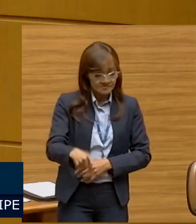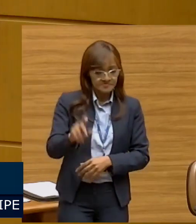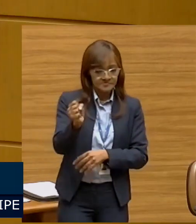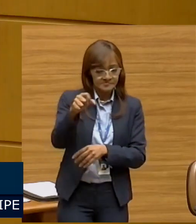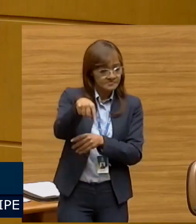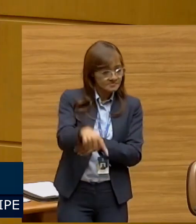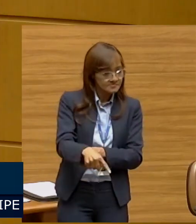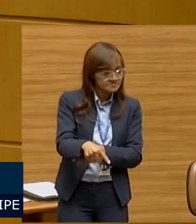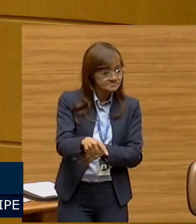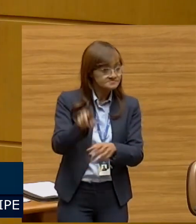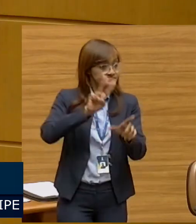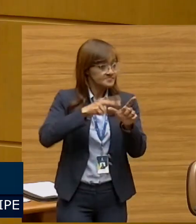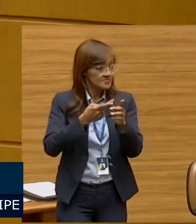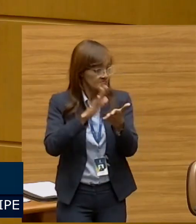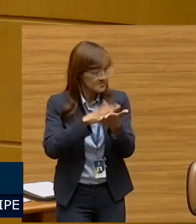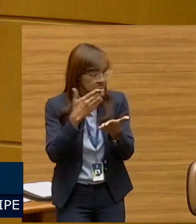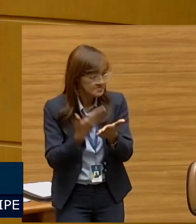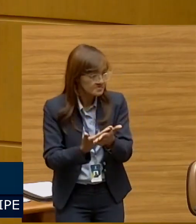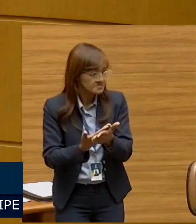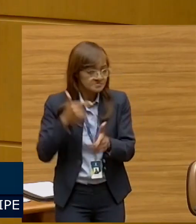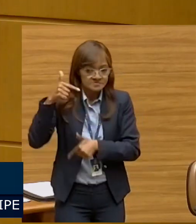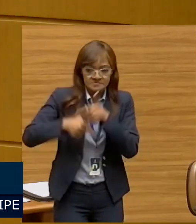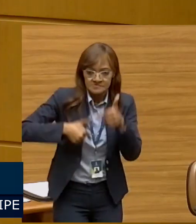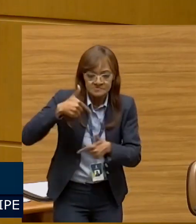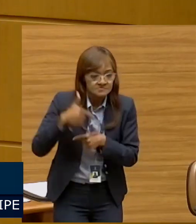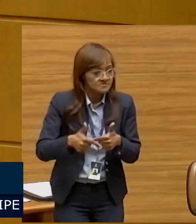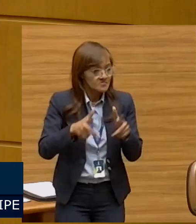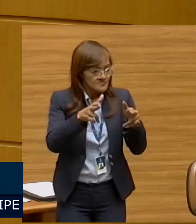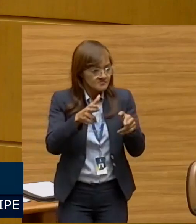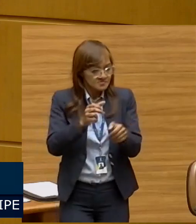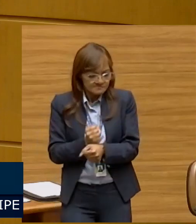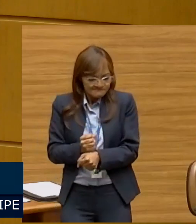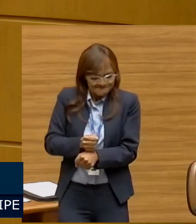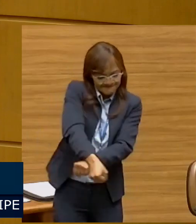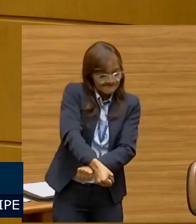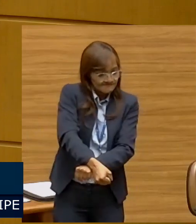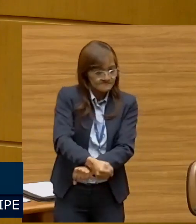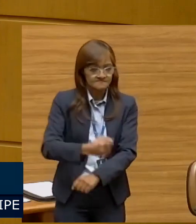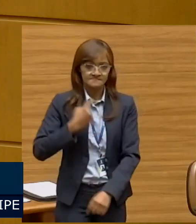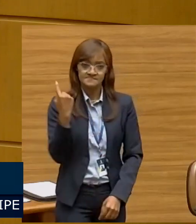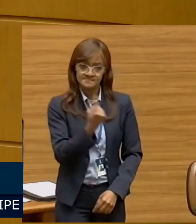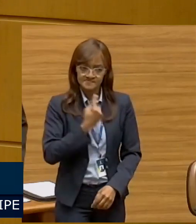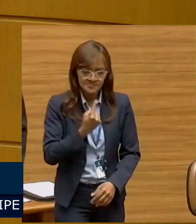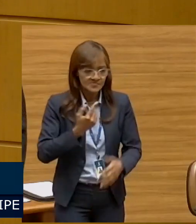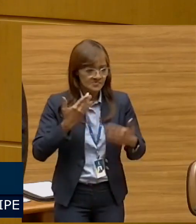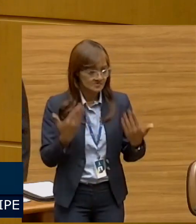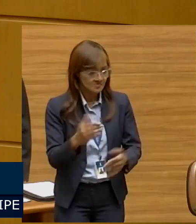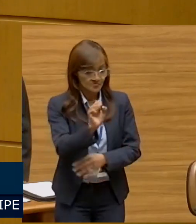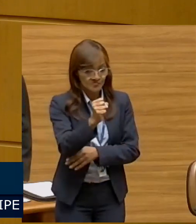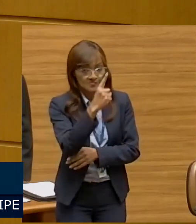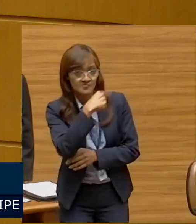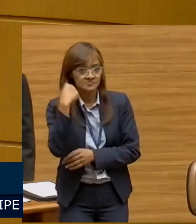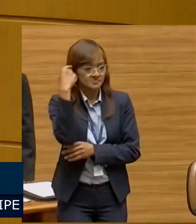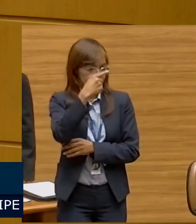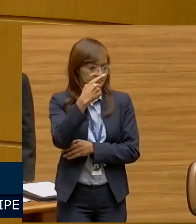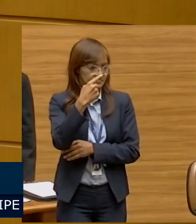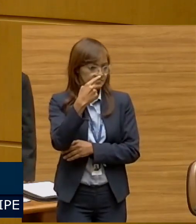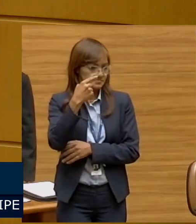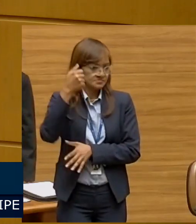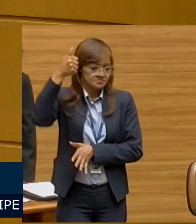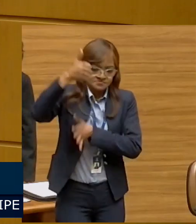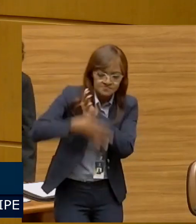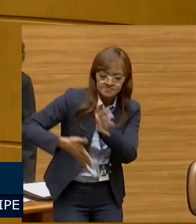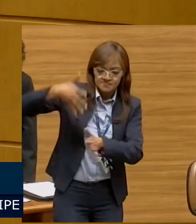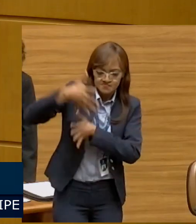os tratores de intérprete de Libras trabalham de forma análoga à escrava, porque trabalhar sozinho, em condições de 8 horas, ininterruptamente,